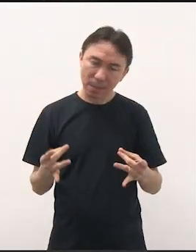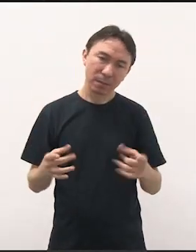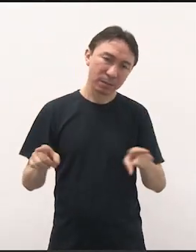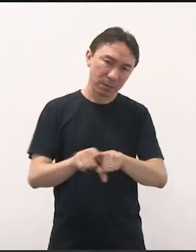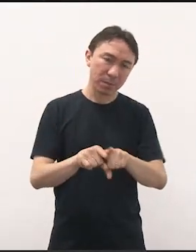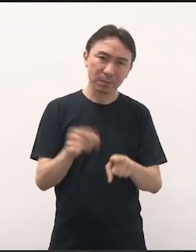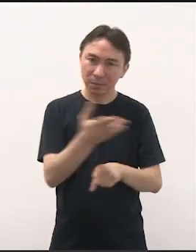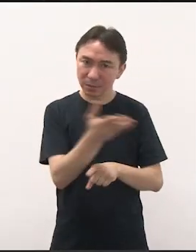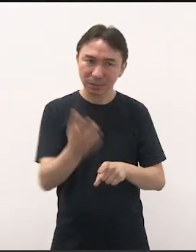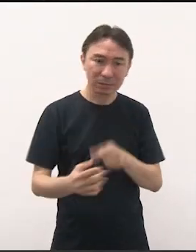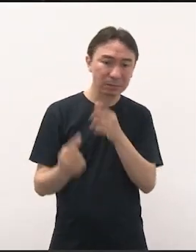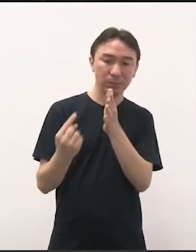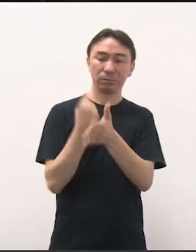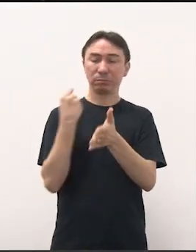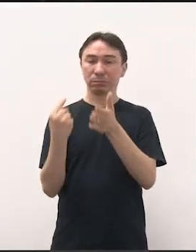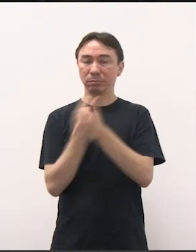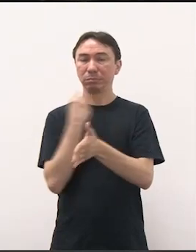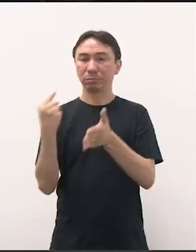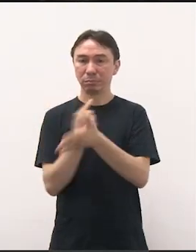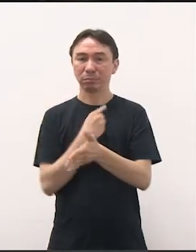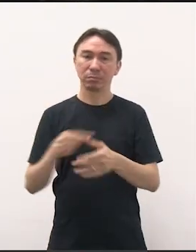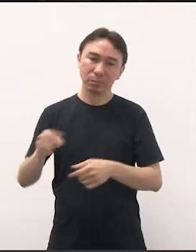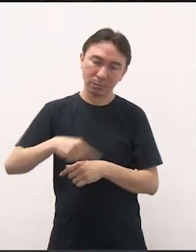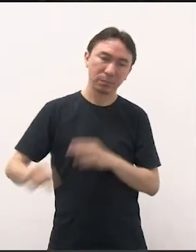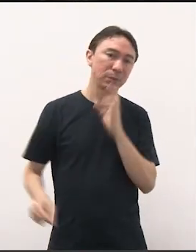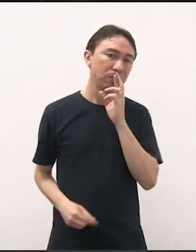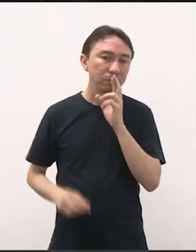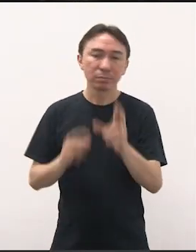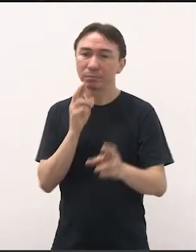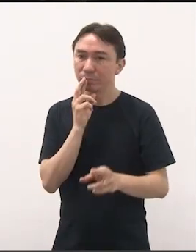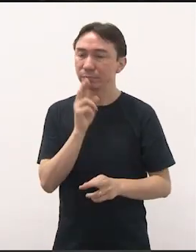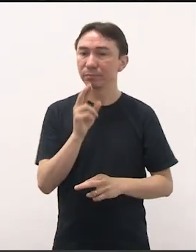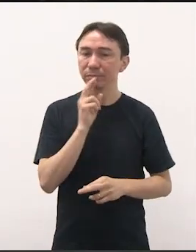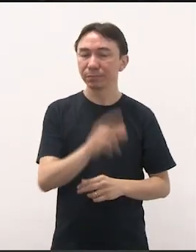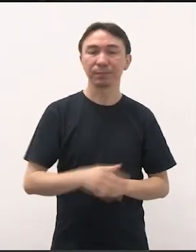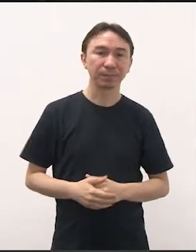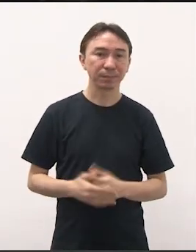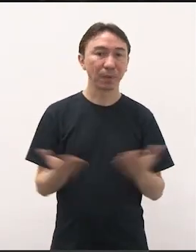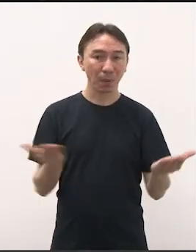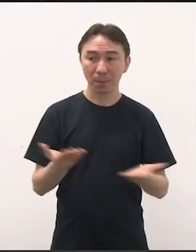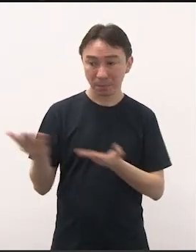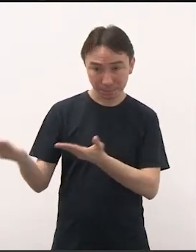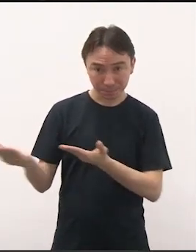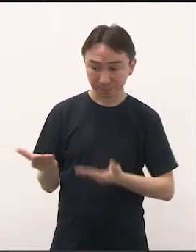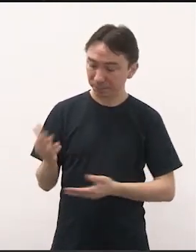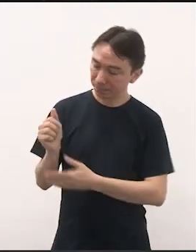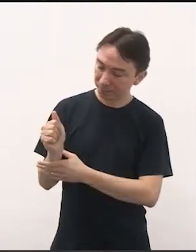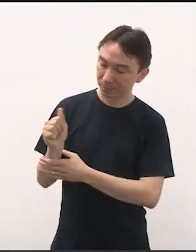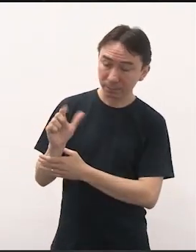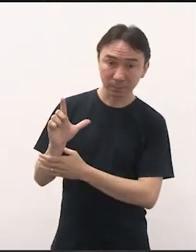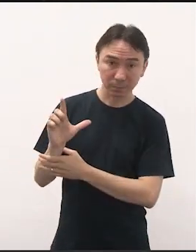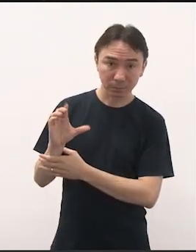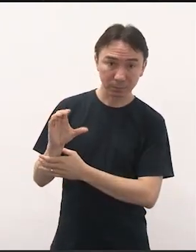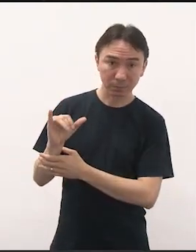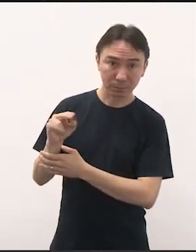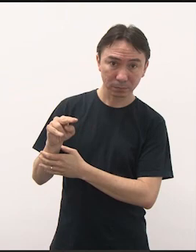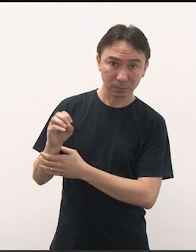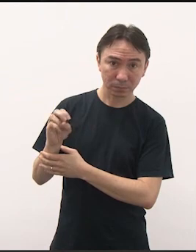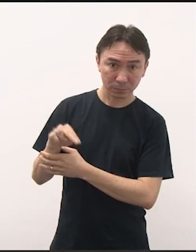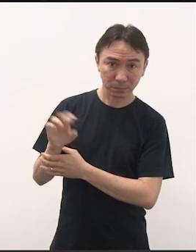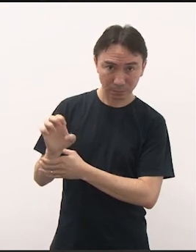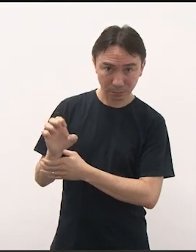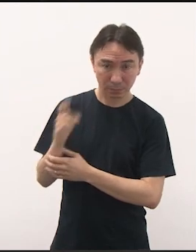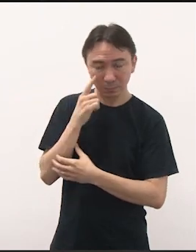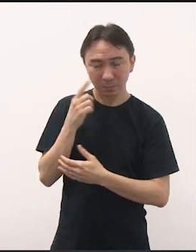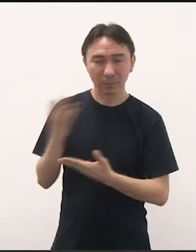gente esclarecer. Então, passo para a Alcione, né, minha companheira aqui desse projeto, e ela vai detalhar quais são essas